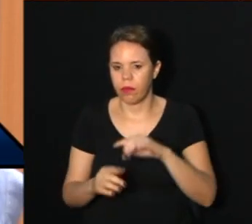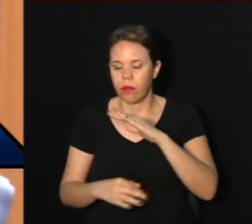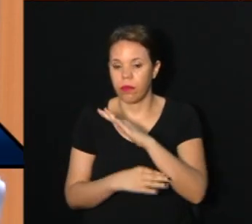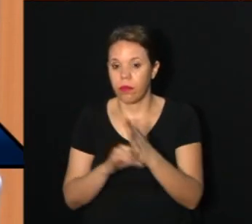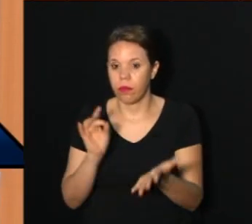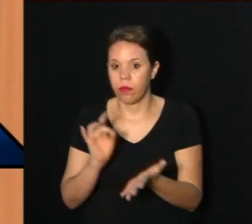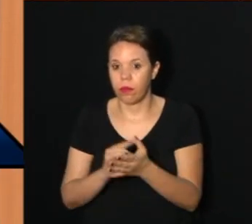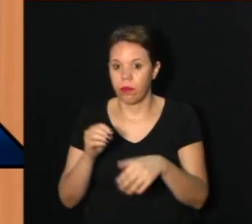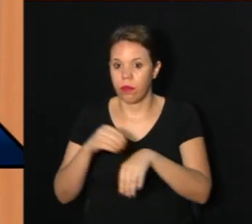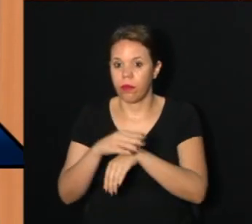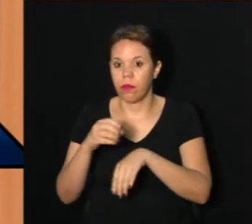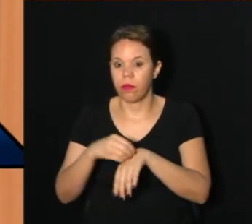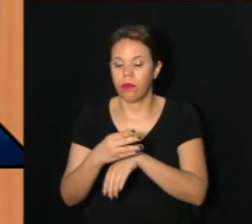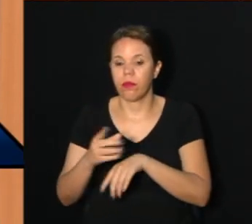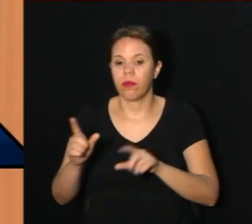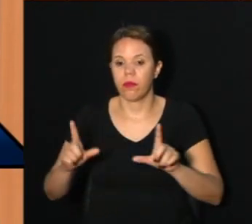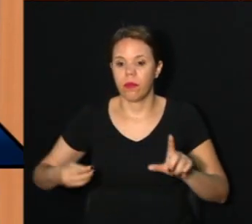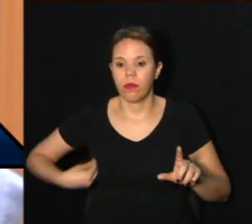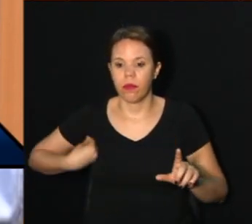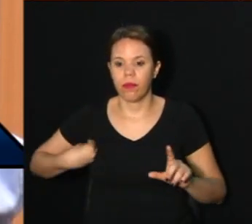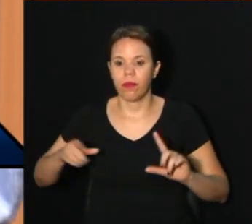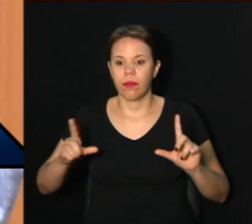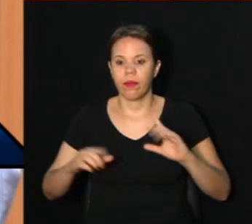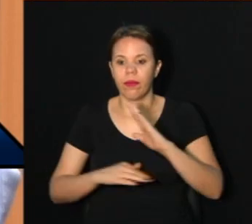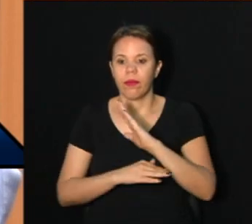sendo transmitida ao vivo pela TV Câmara.